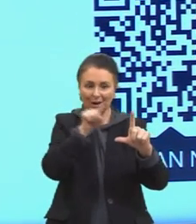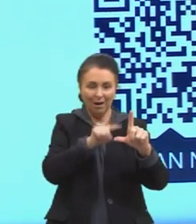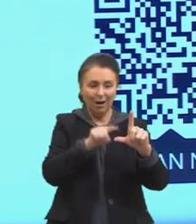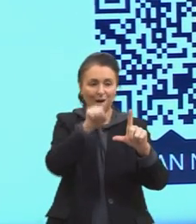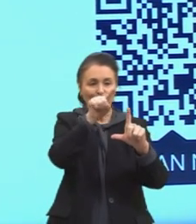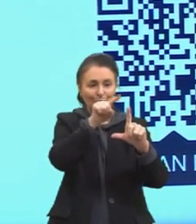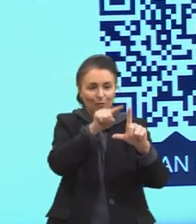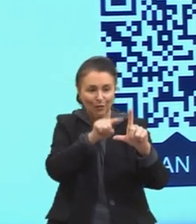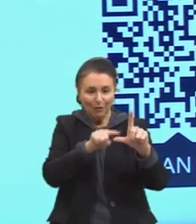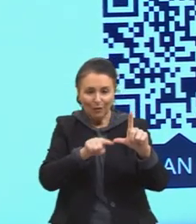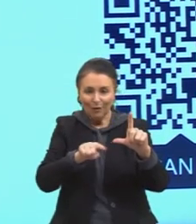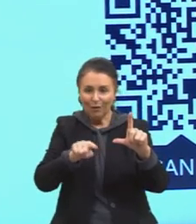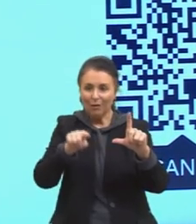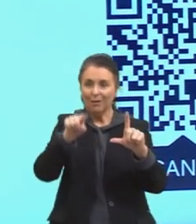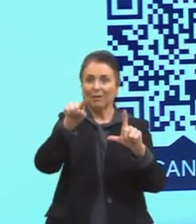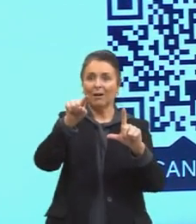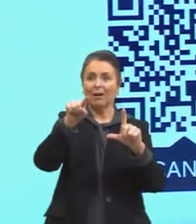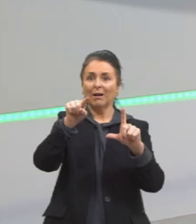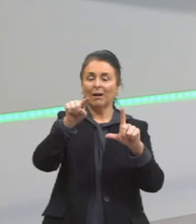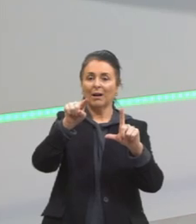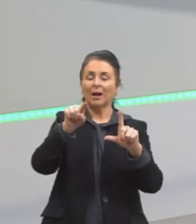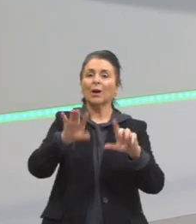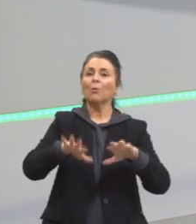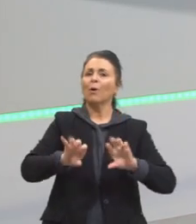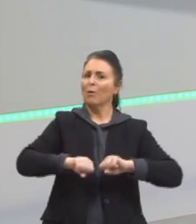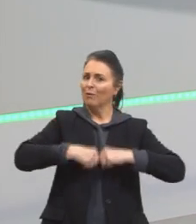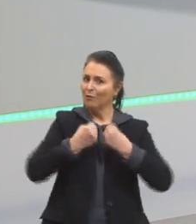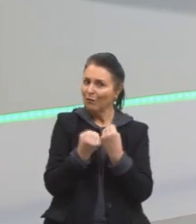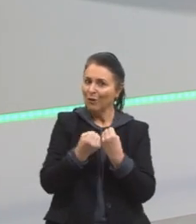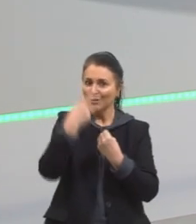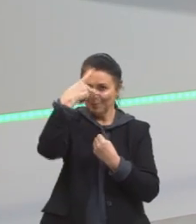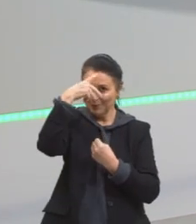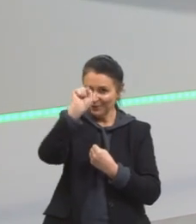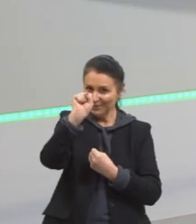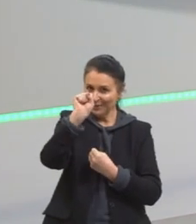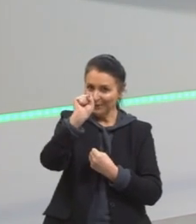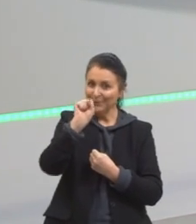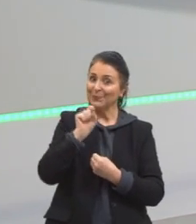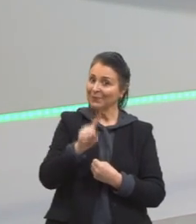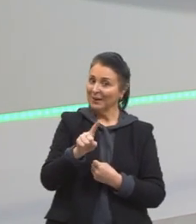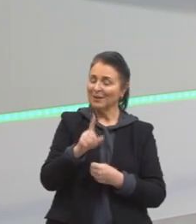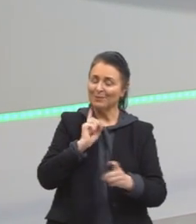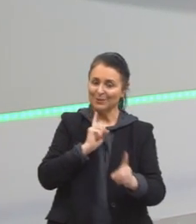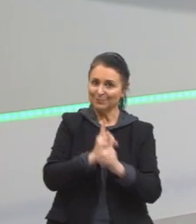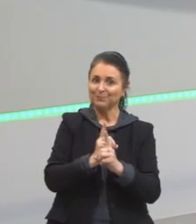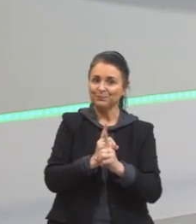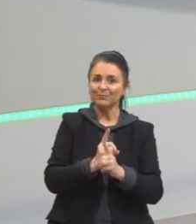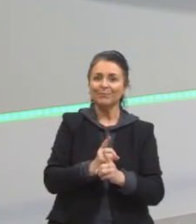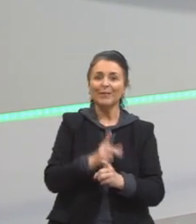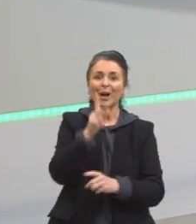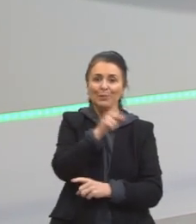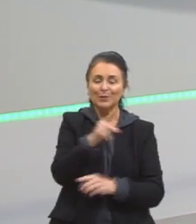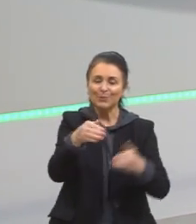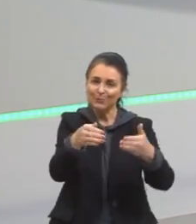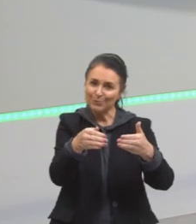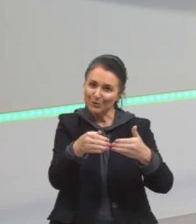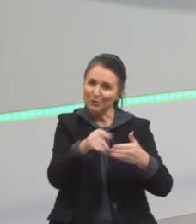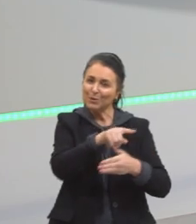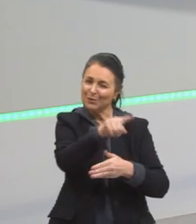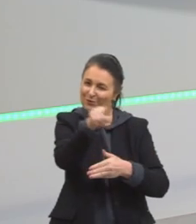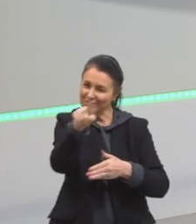mais alto e eu já potencial dele neste ponto aqui é alto certo então recomendo que vocês